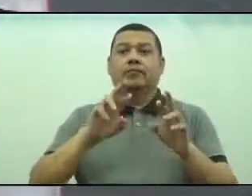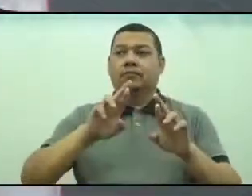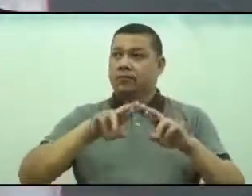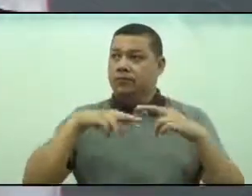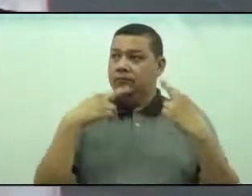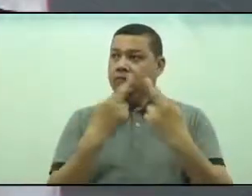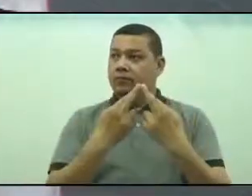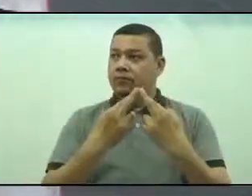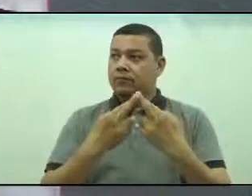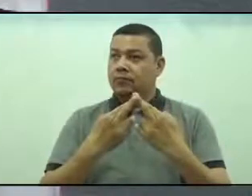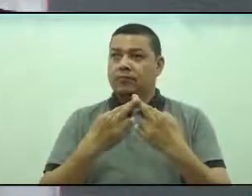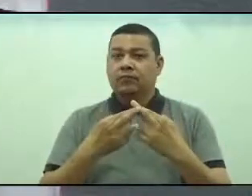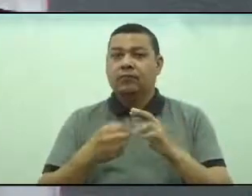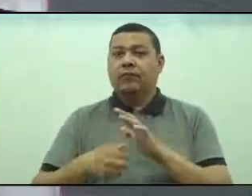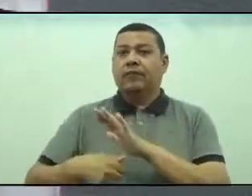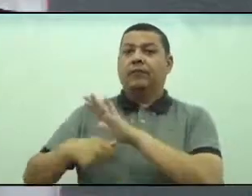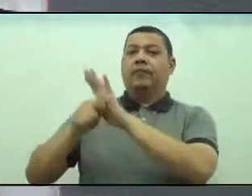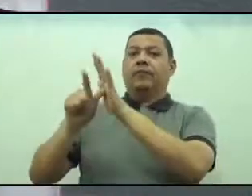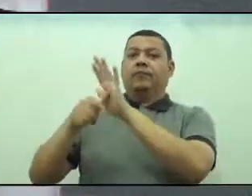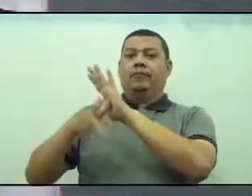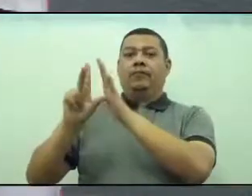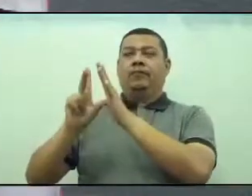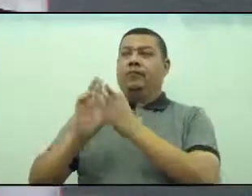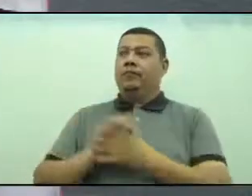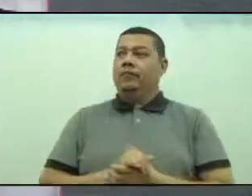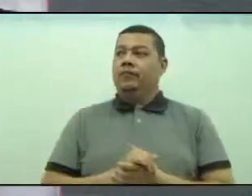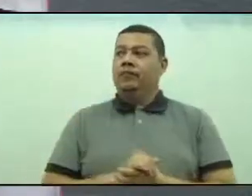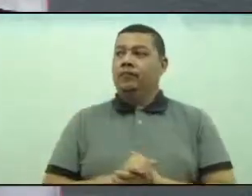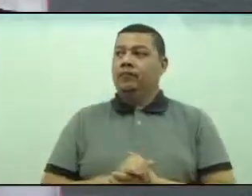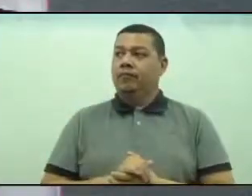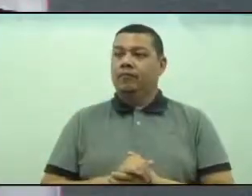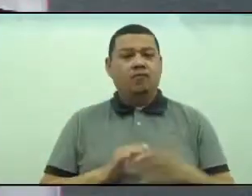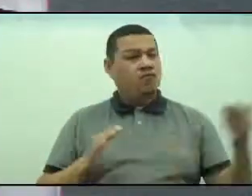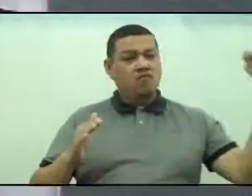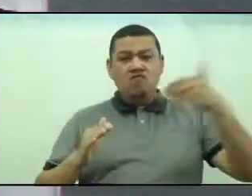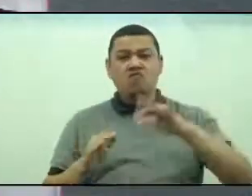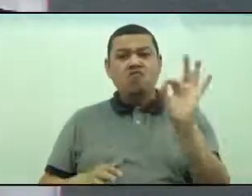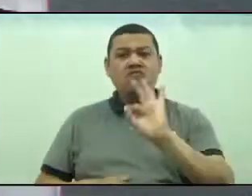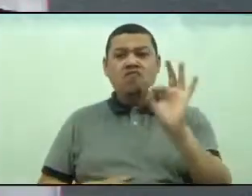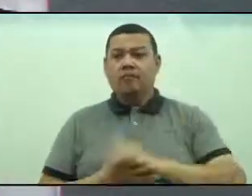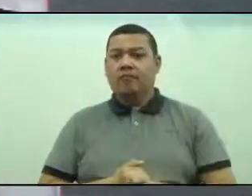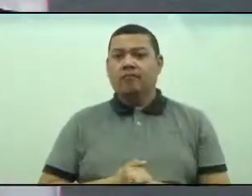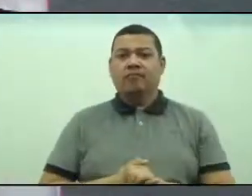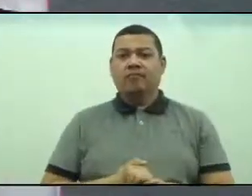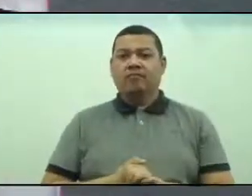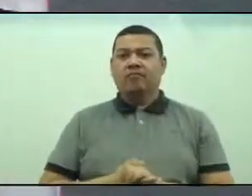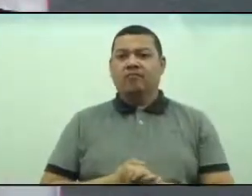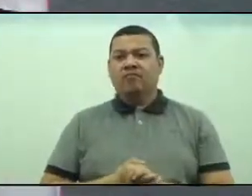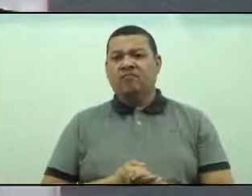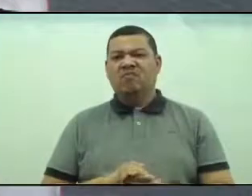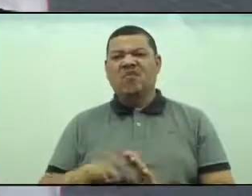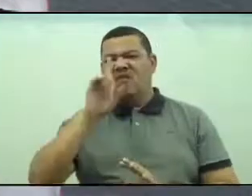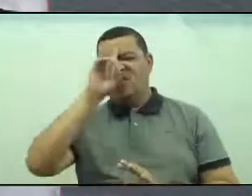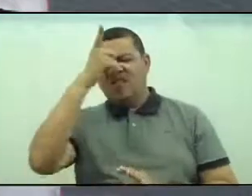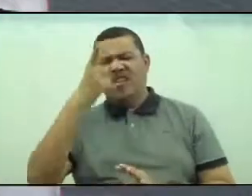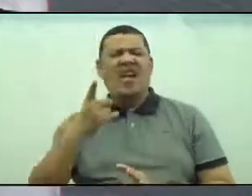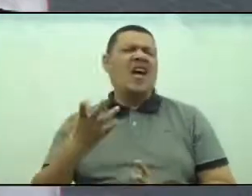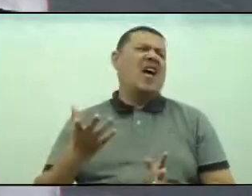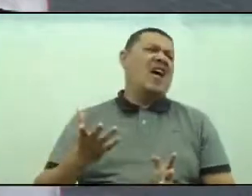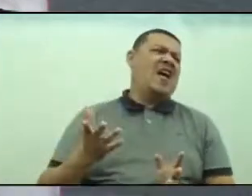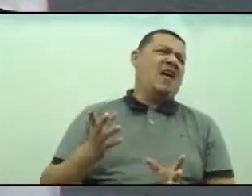um dia antes, dois dias antes, eles não vêm, doutor Paulo Henrique. Eles não vêm. Eles arrumam alguma desculpa